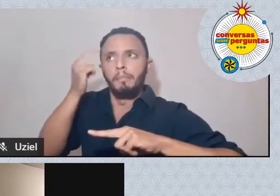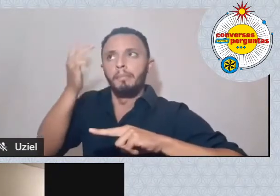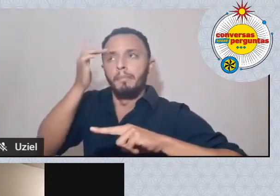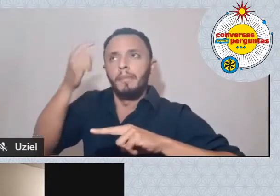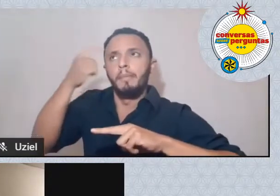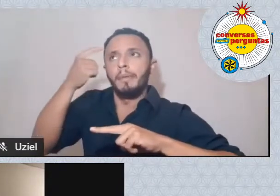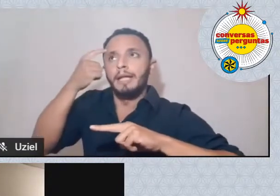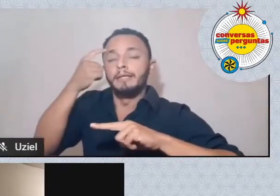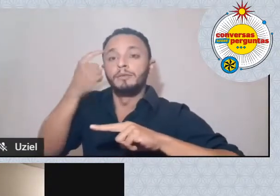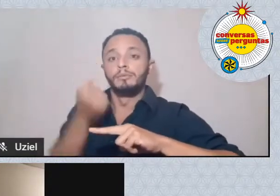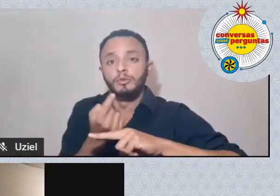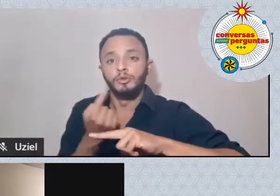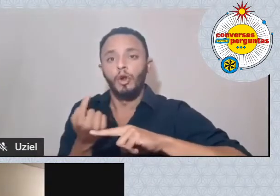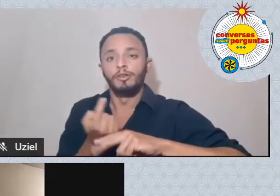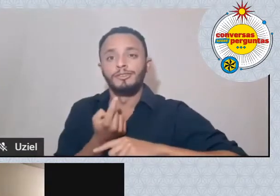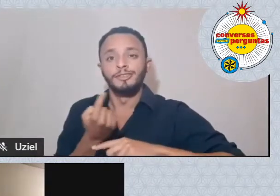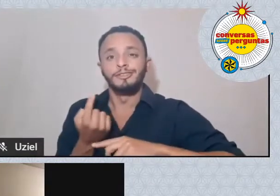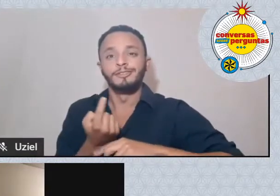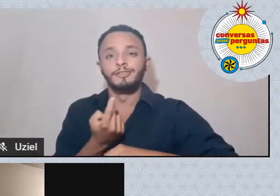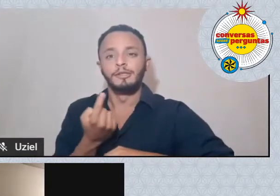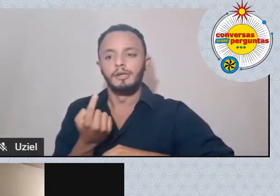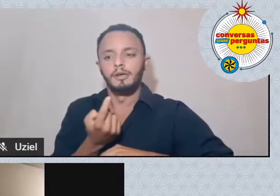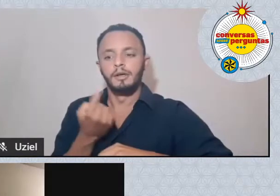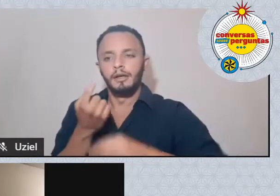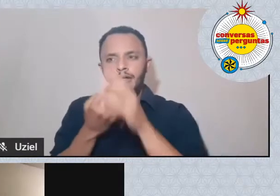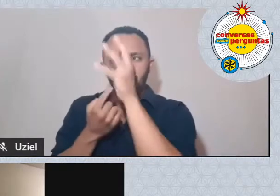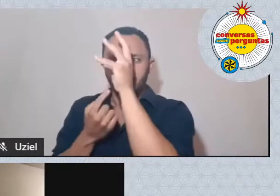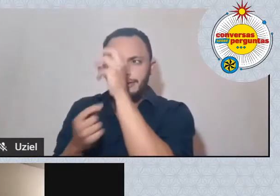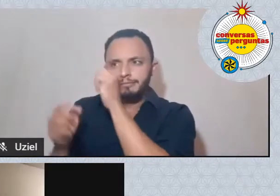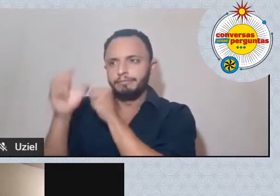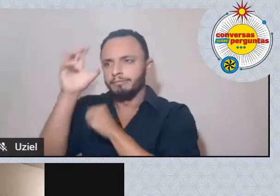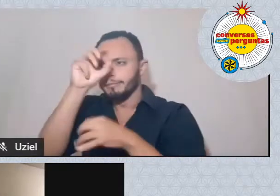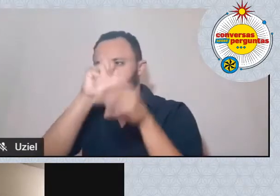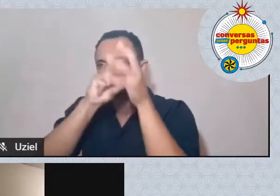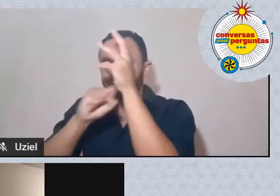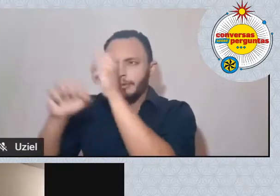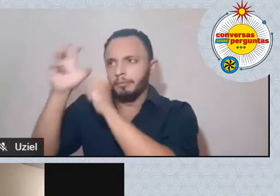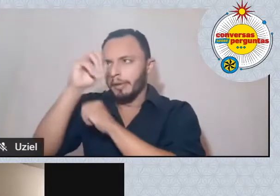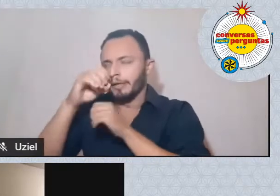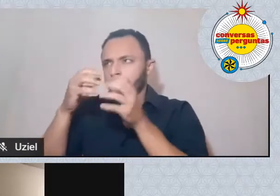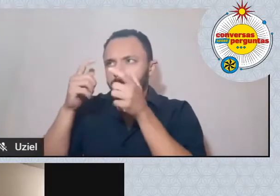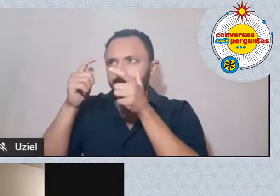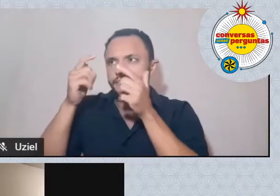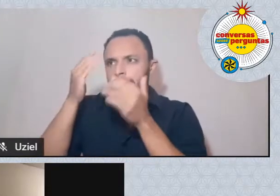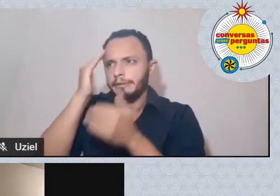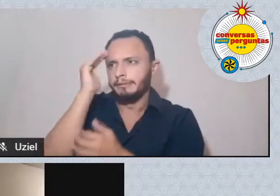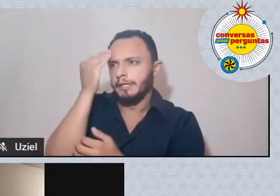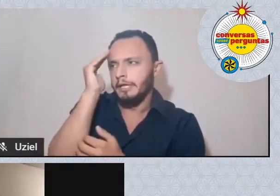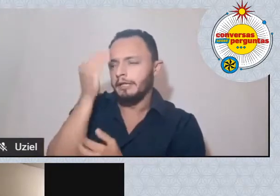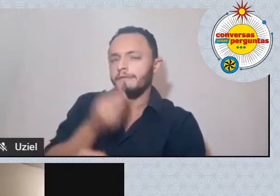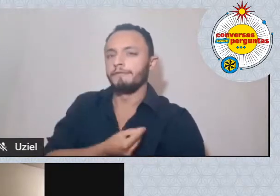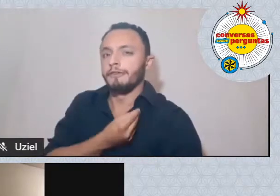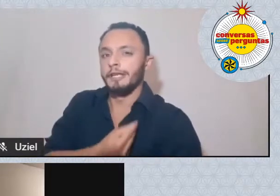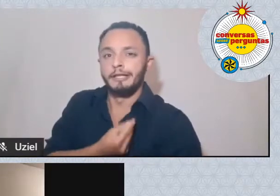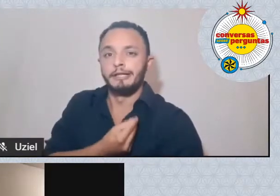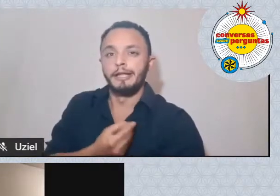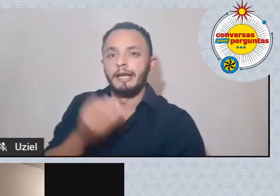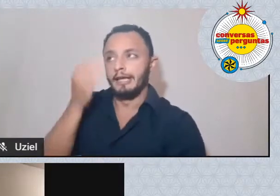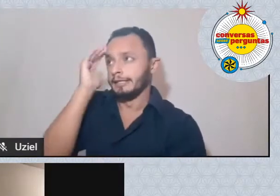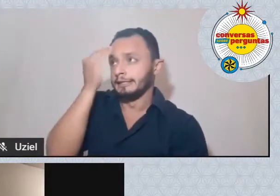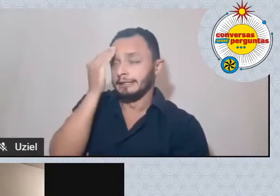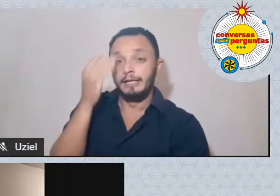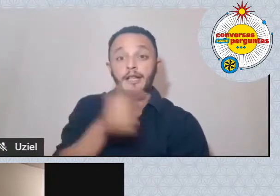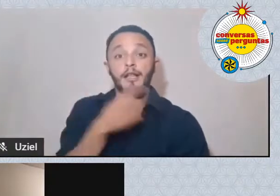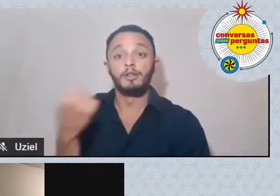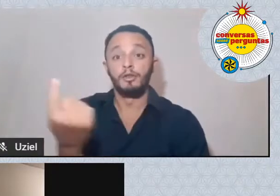a gente realmente reaprenda, né? Aprenda a redimensioná-la na nossa vida, entender que todos nós precisamos